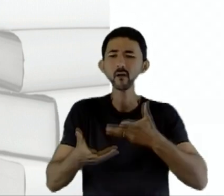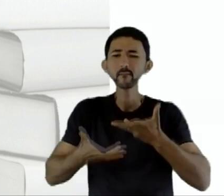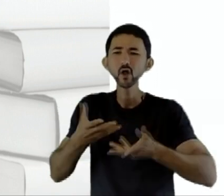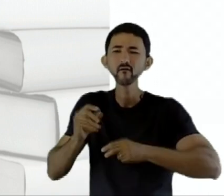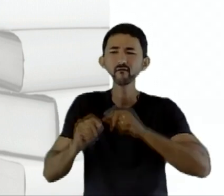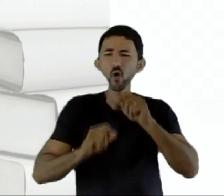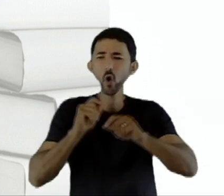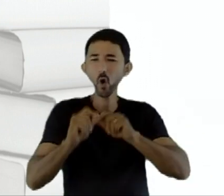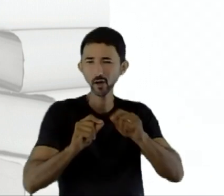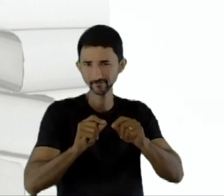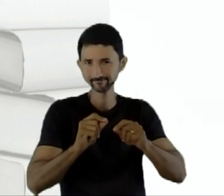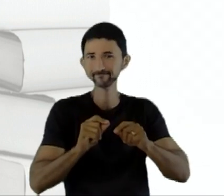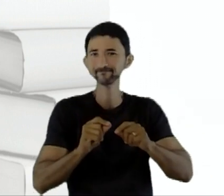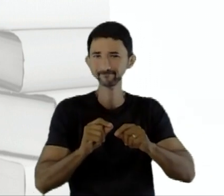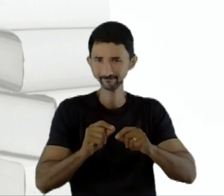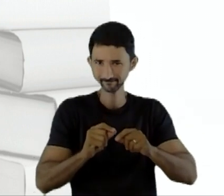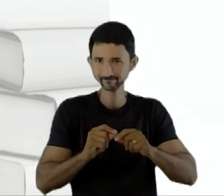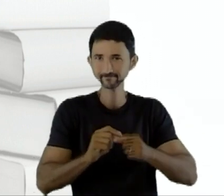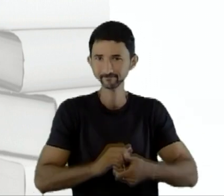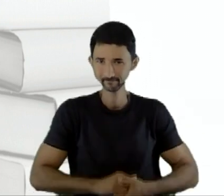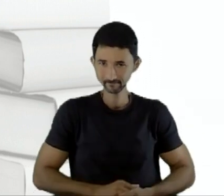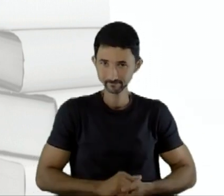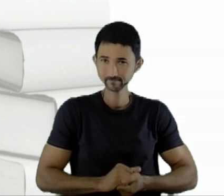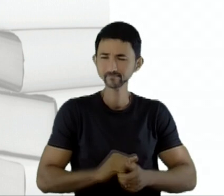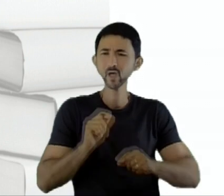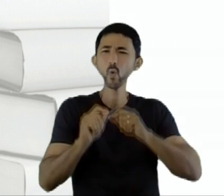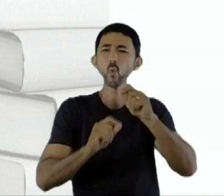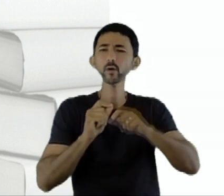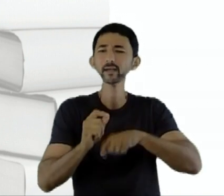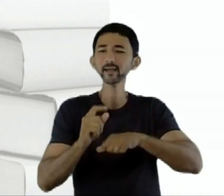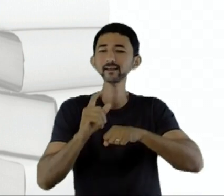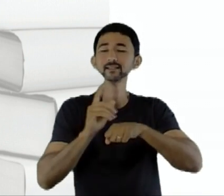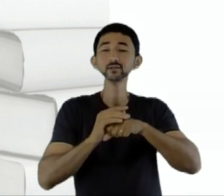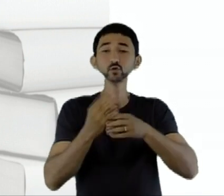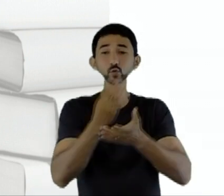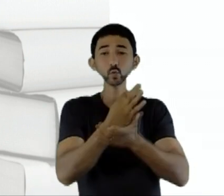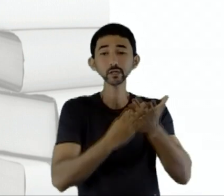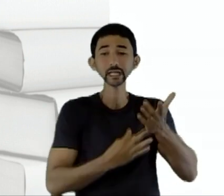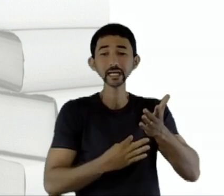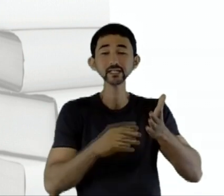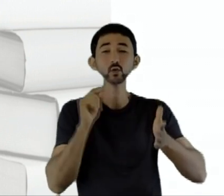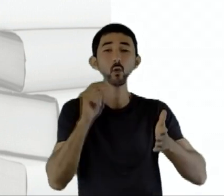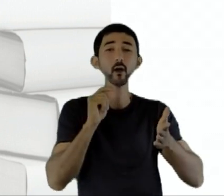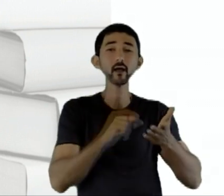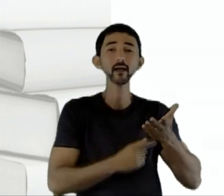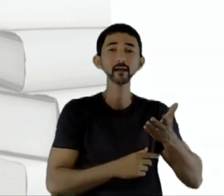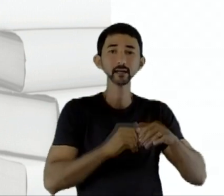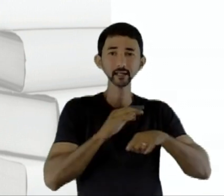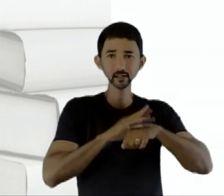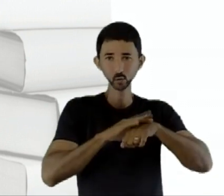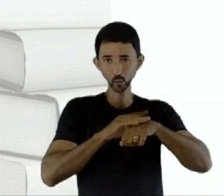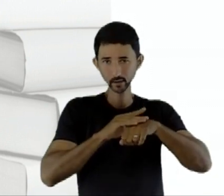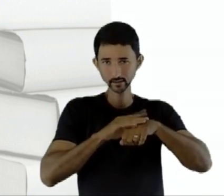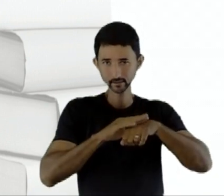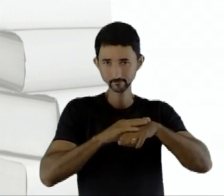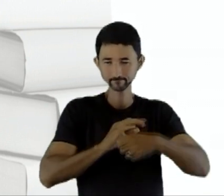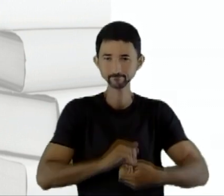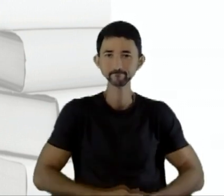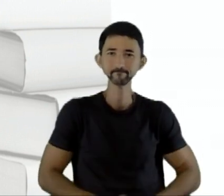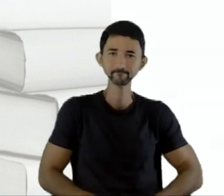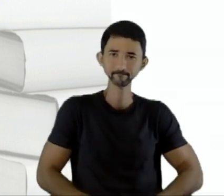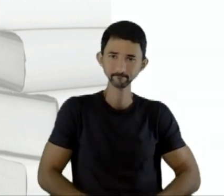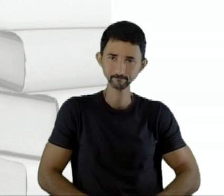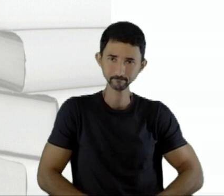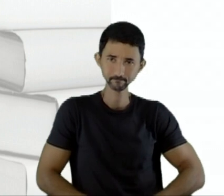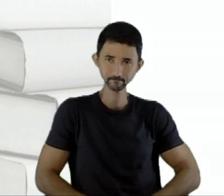provoca, provoca alguma coisa. E essa alguma coisa aí no texto são doenças.